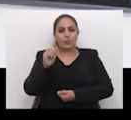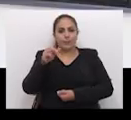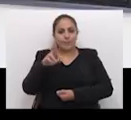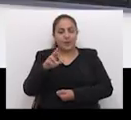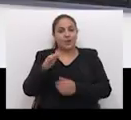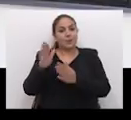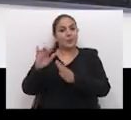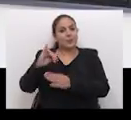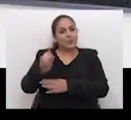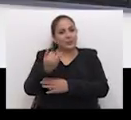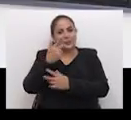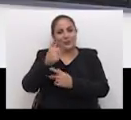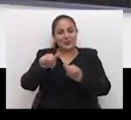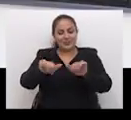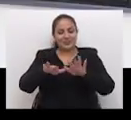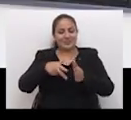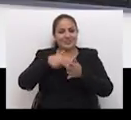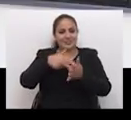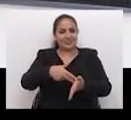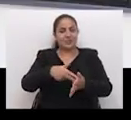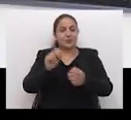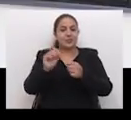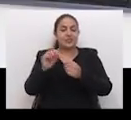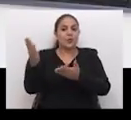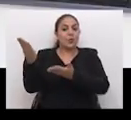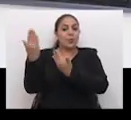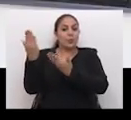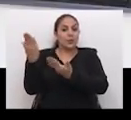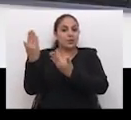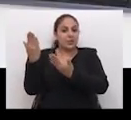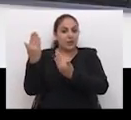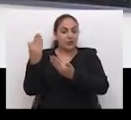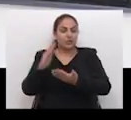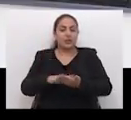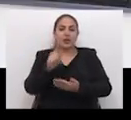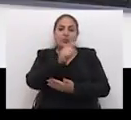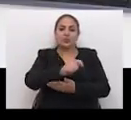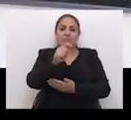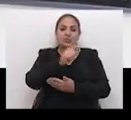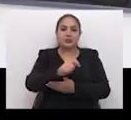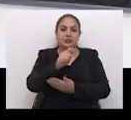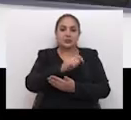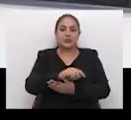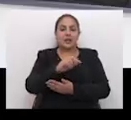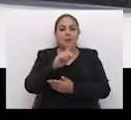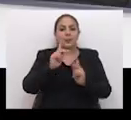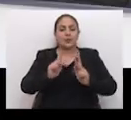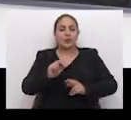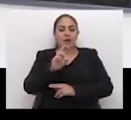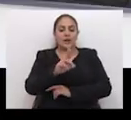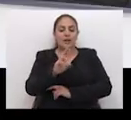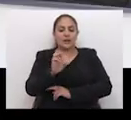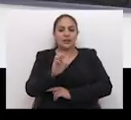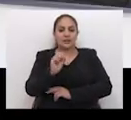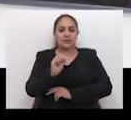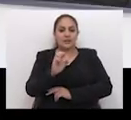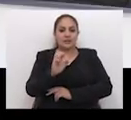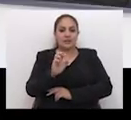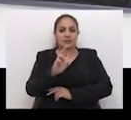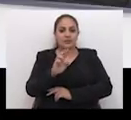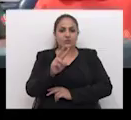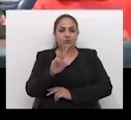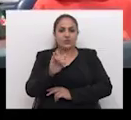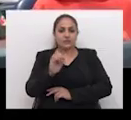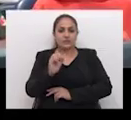dos Santos aproveitou o mesmo espaço de honra para prestar uma homenagem à Associação dos Reservistas de Passo